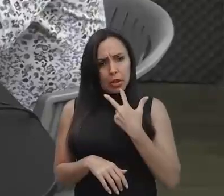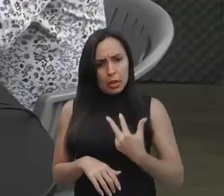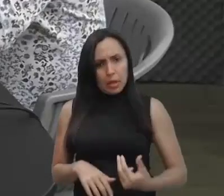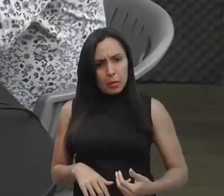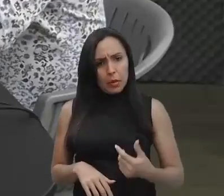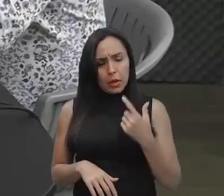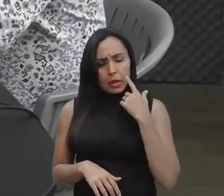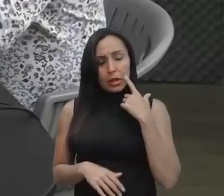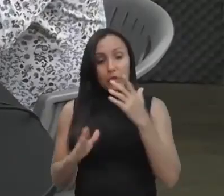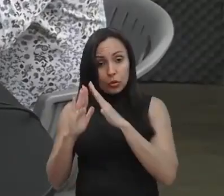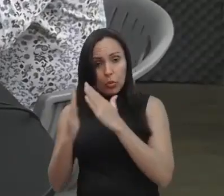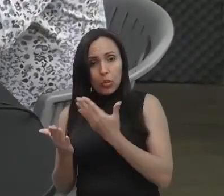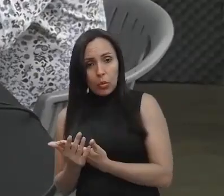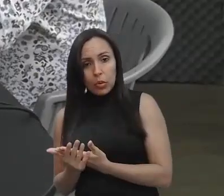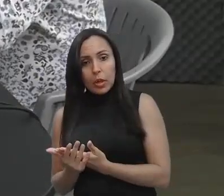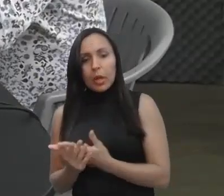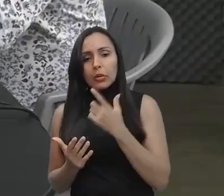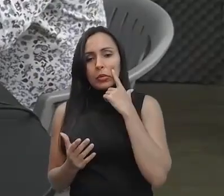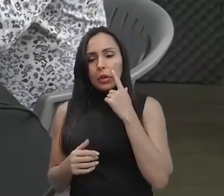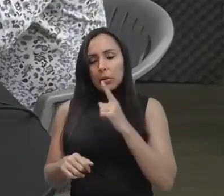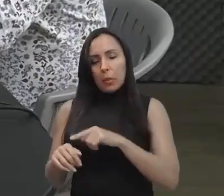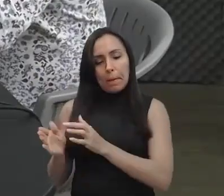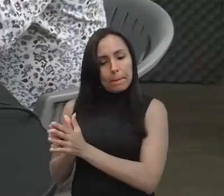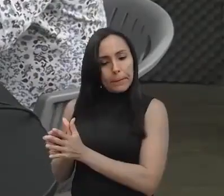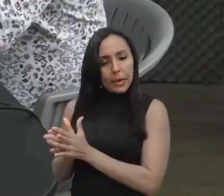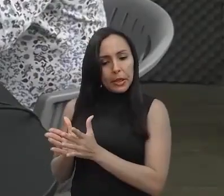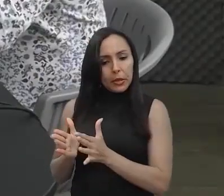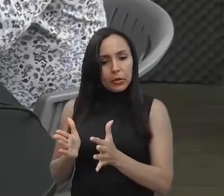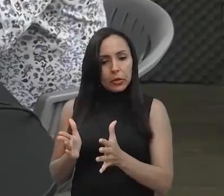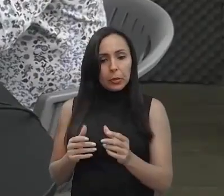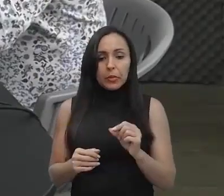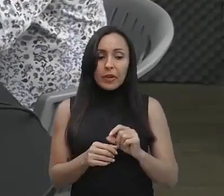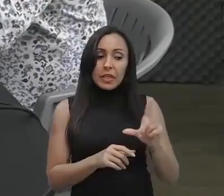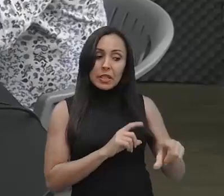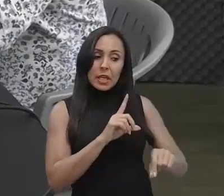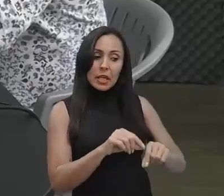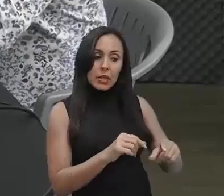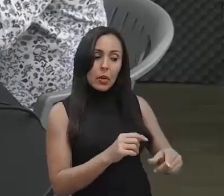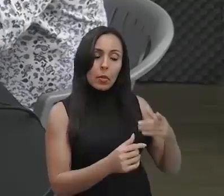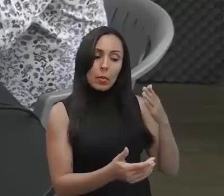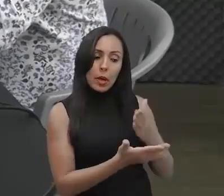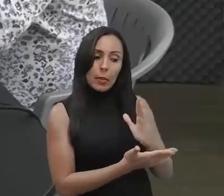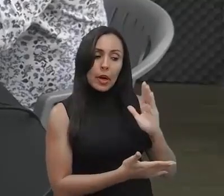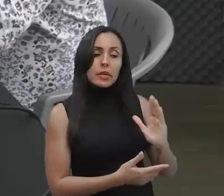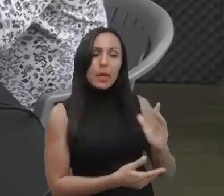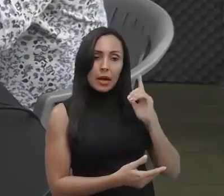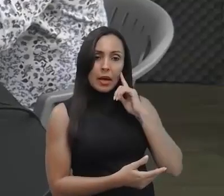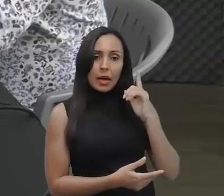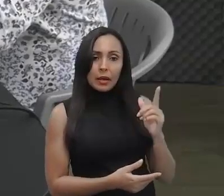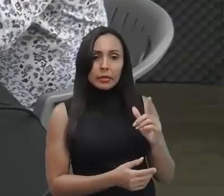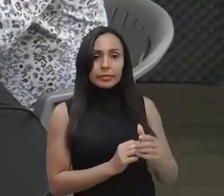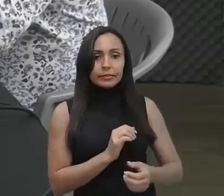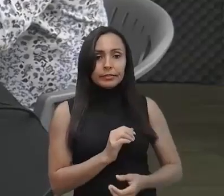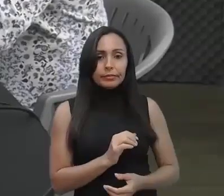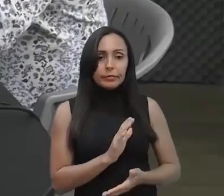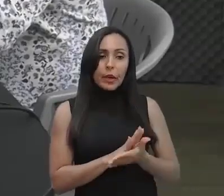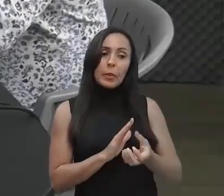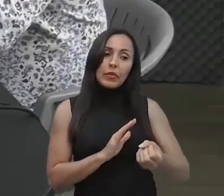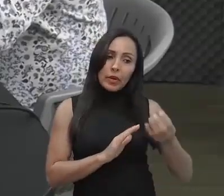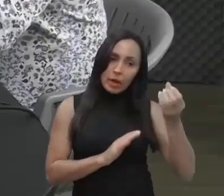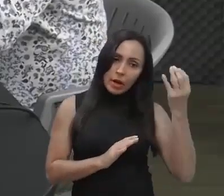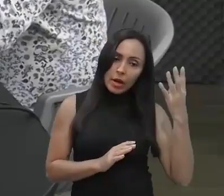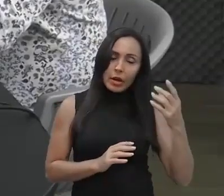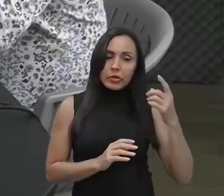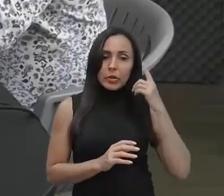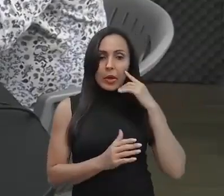escola durante um período e depois você faz a seleção para passar no no intercâmbio Hum e aí no intercâmbio você passa 5